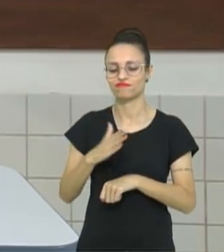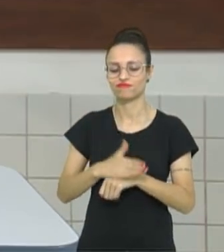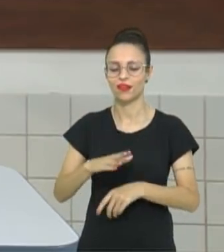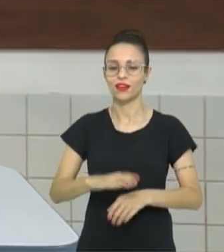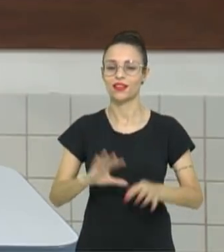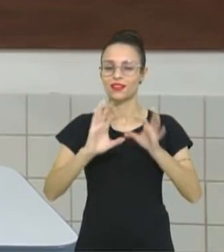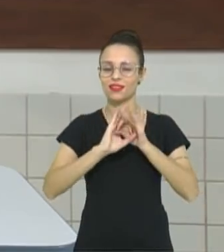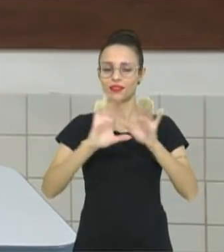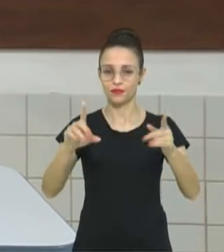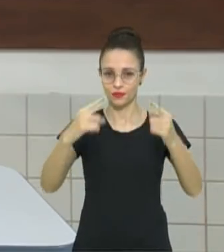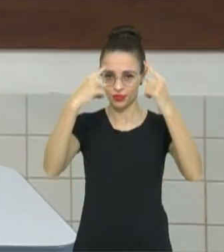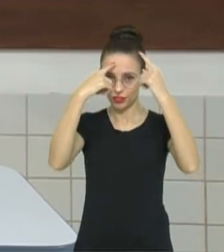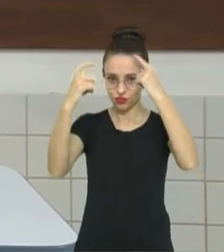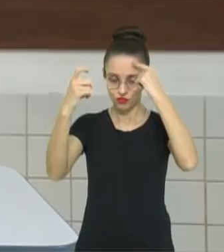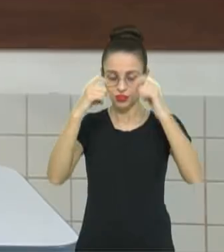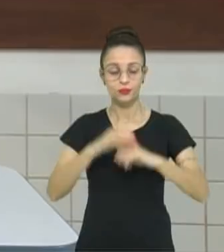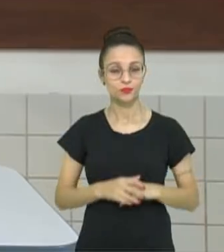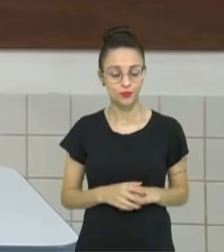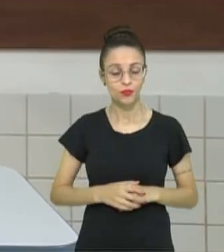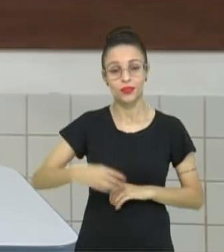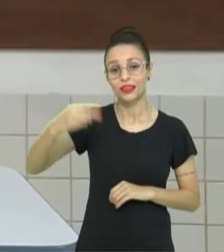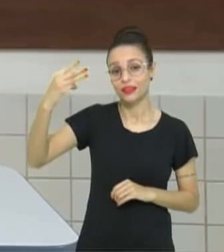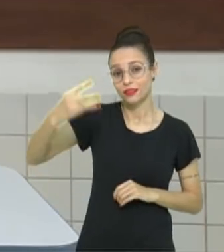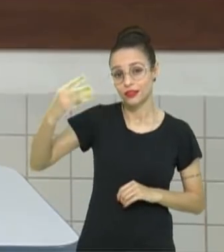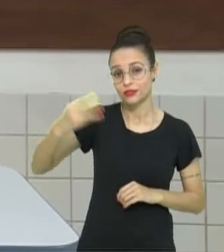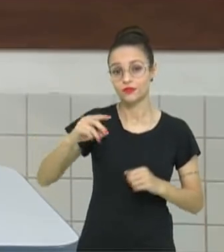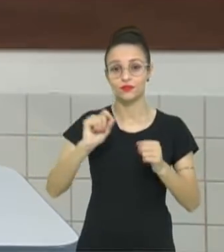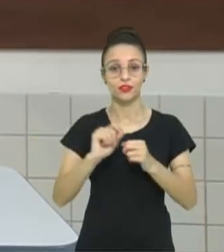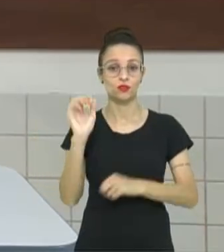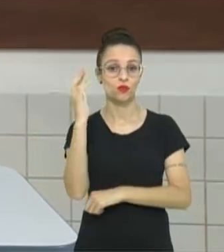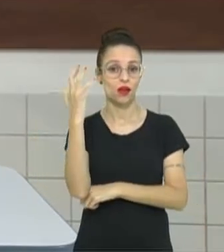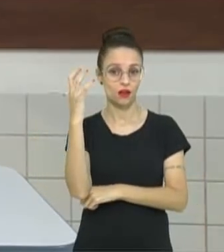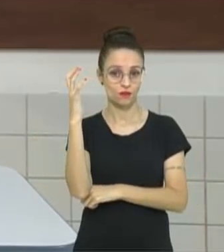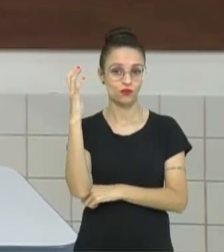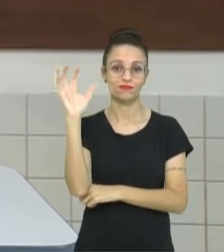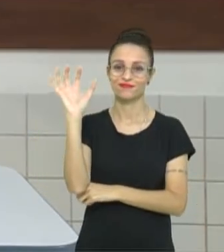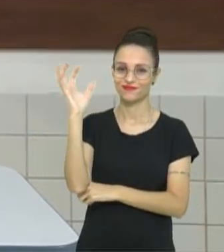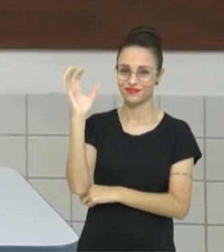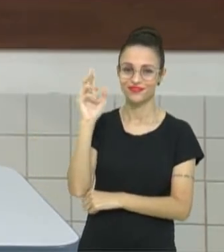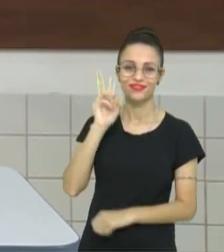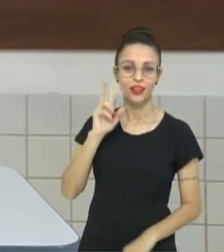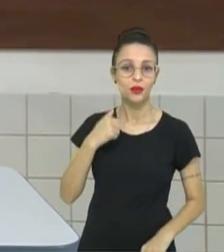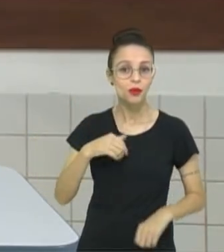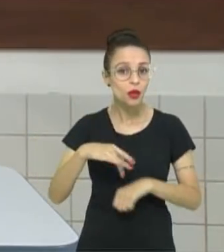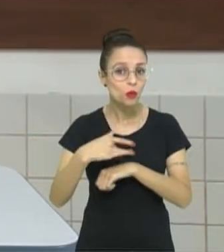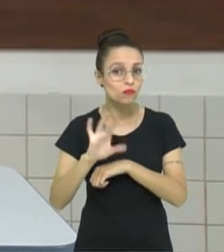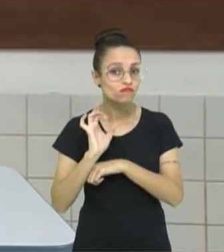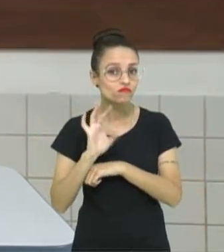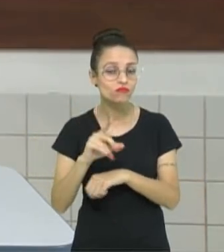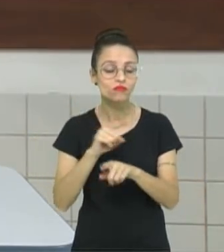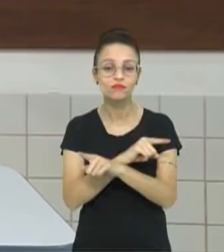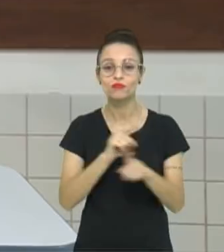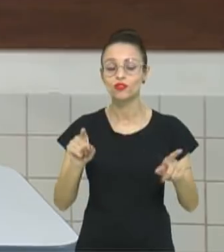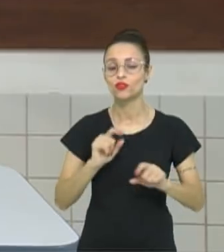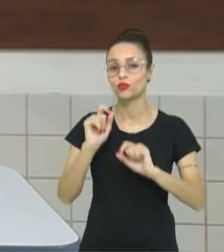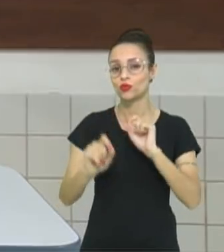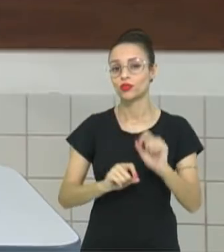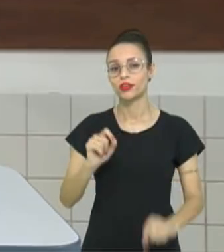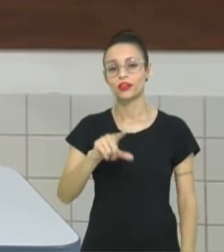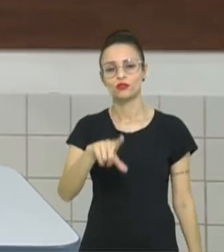criatividade. Daí no passo 3, a gente fez a árvore, né? Lembra que a prof ainda sugeriu para você pegar uma